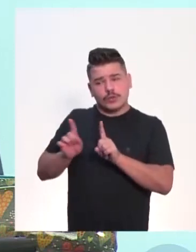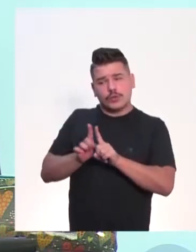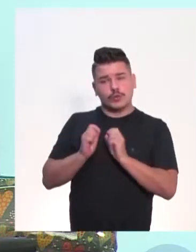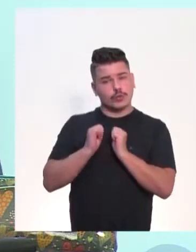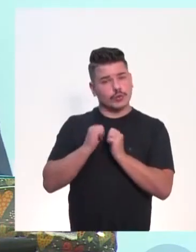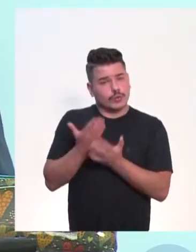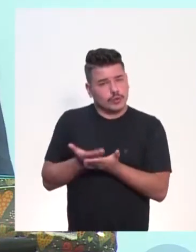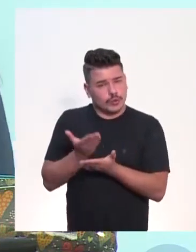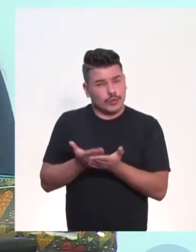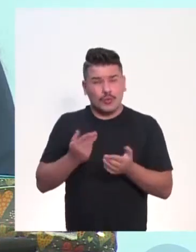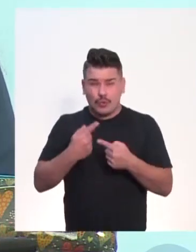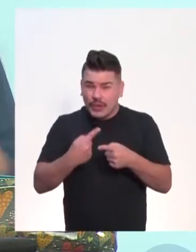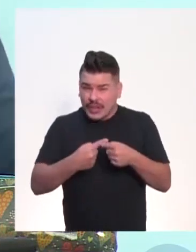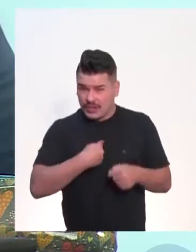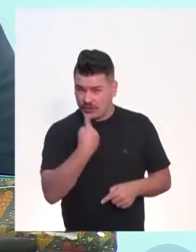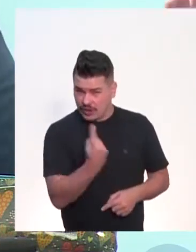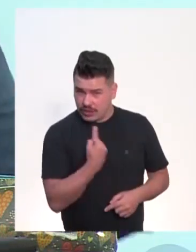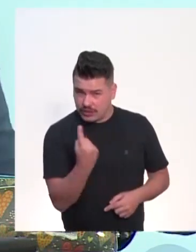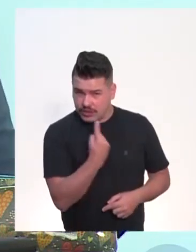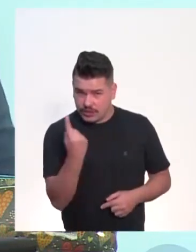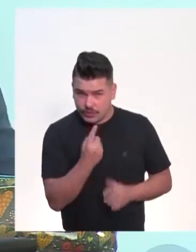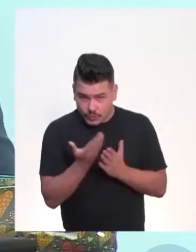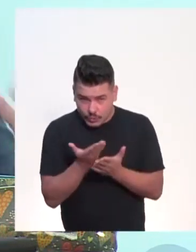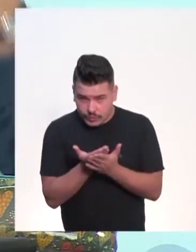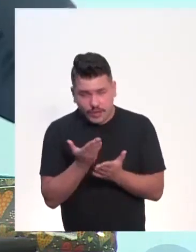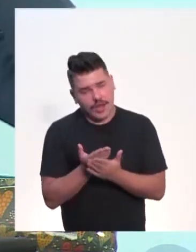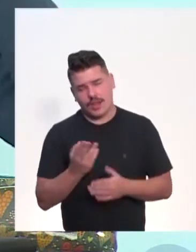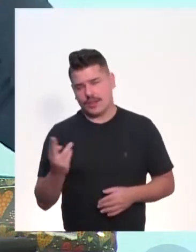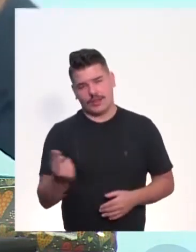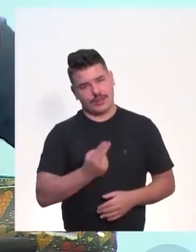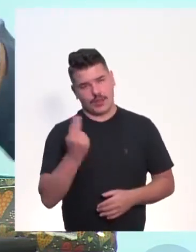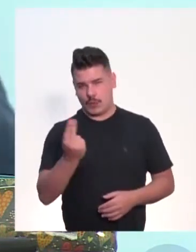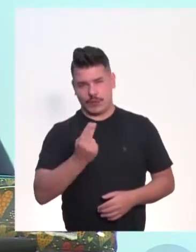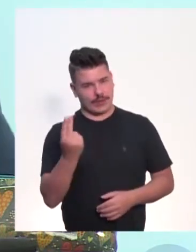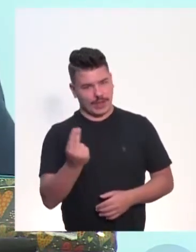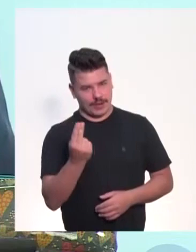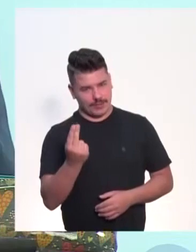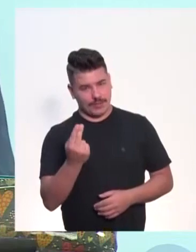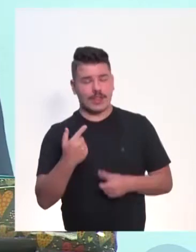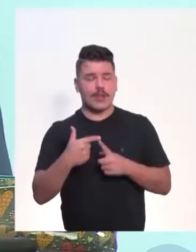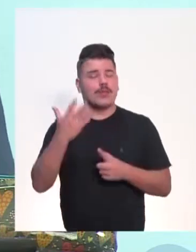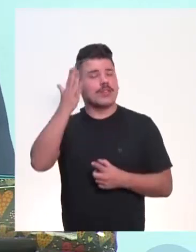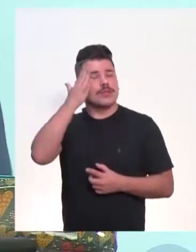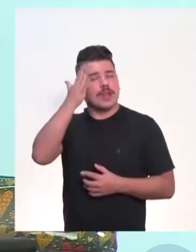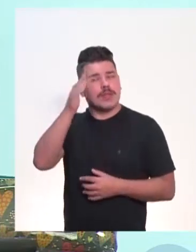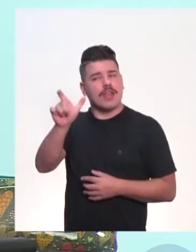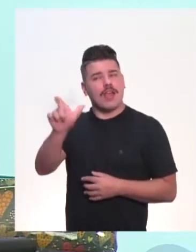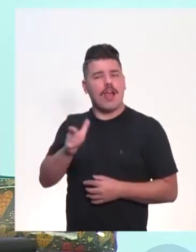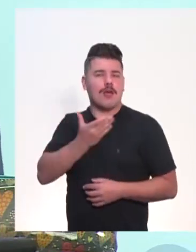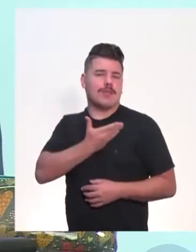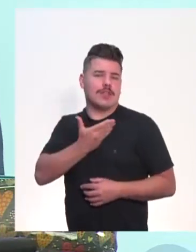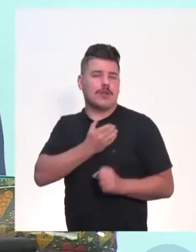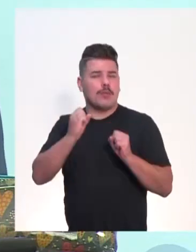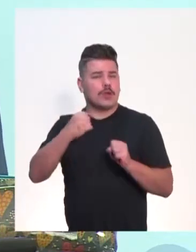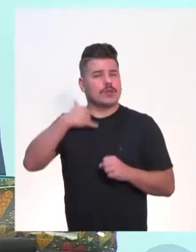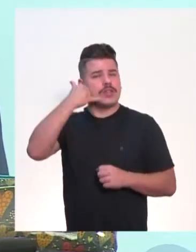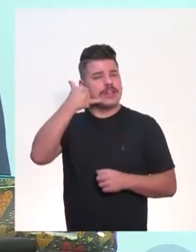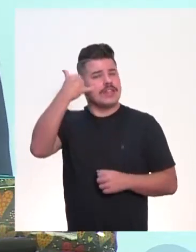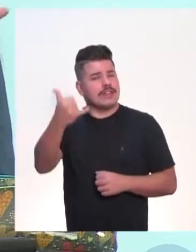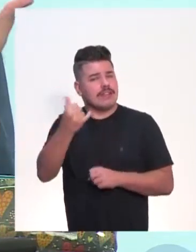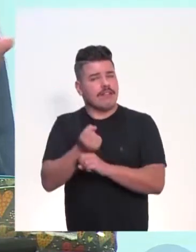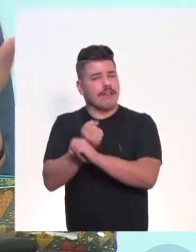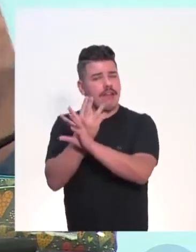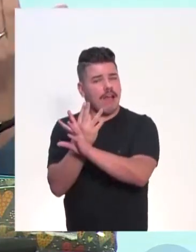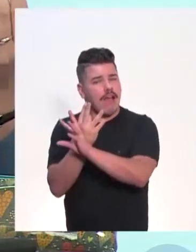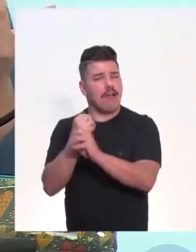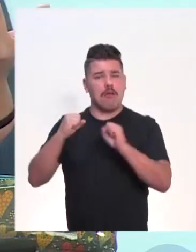sozinha não consigo nada. Então, quem vai ser a pessoa que eu vou ligar, que eu vou mandar uma mensagem utilizando o chat da turma, com